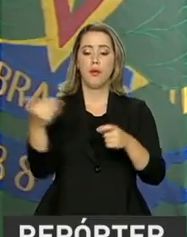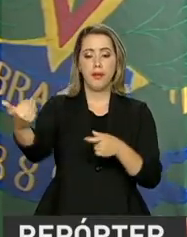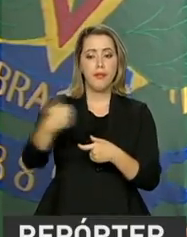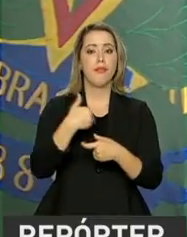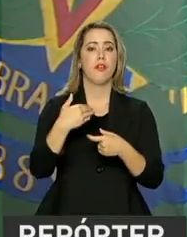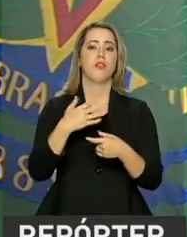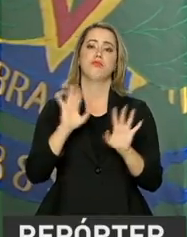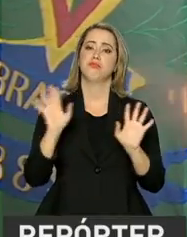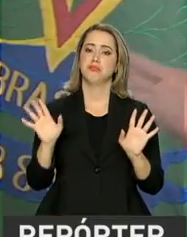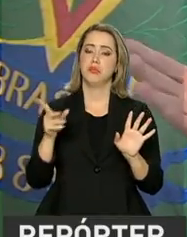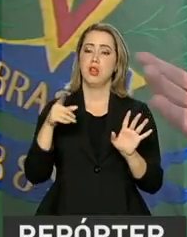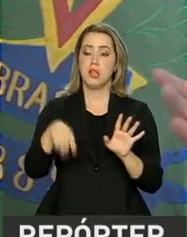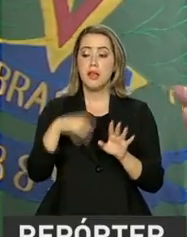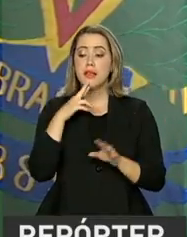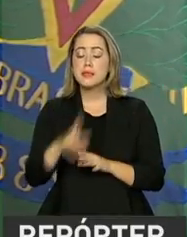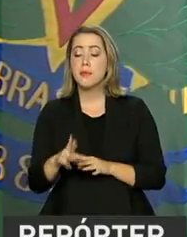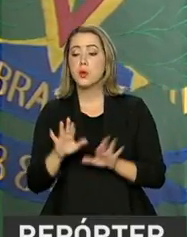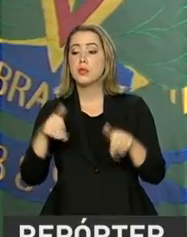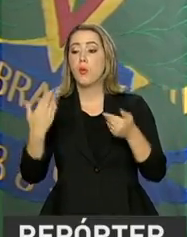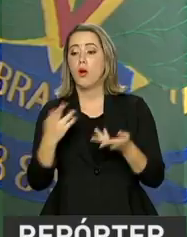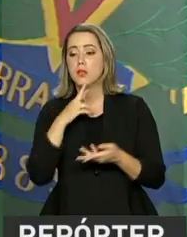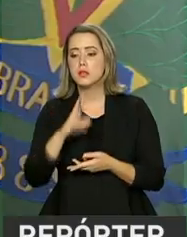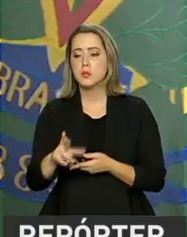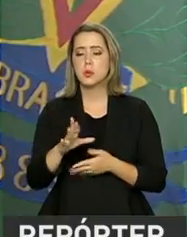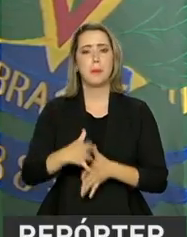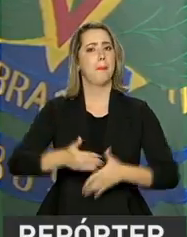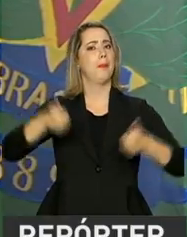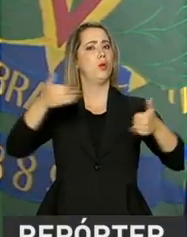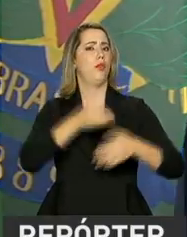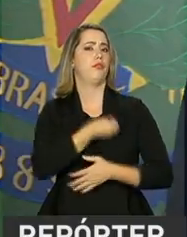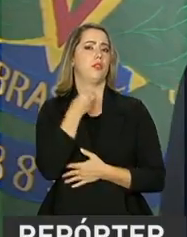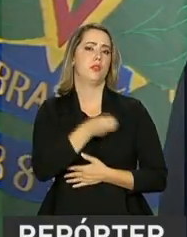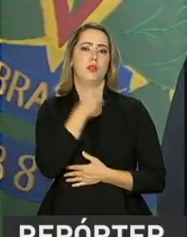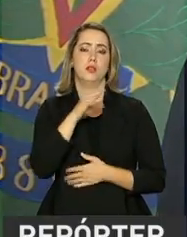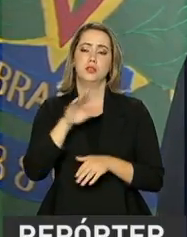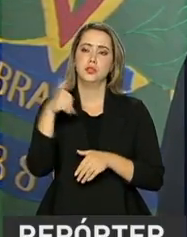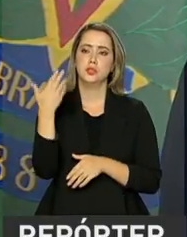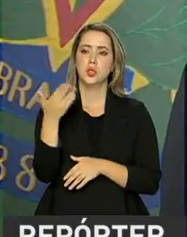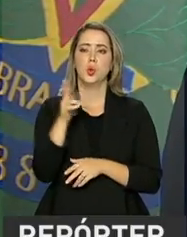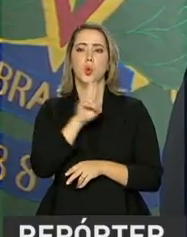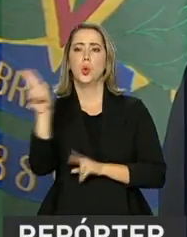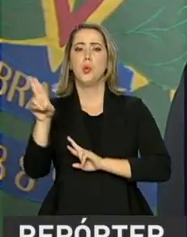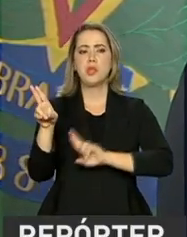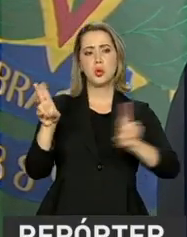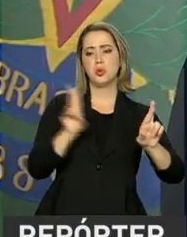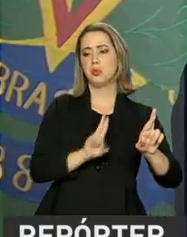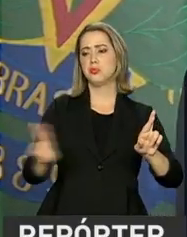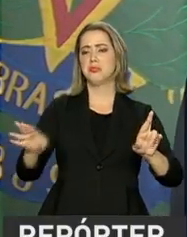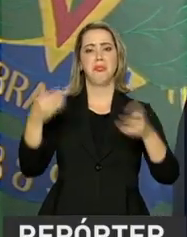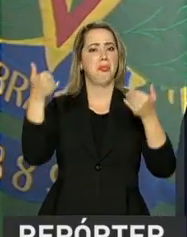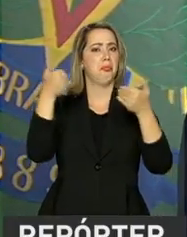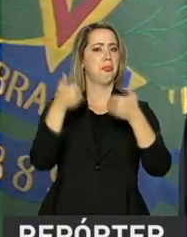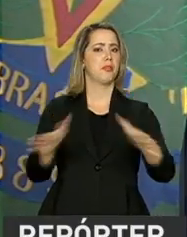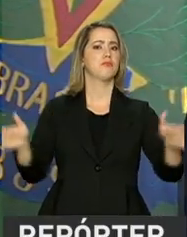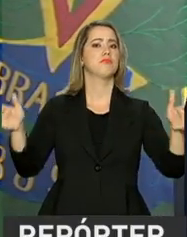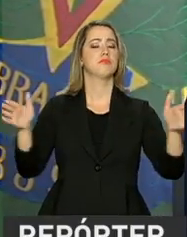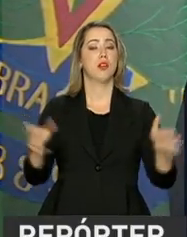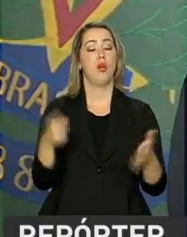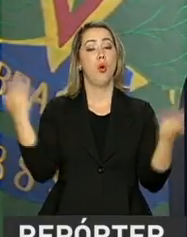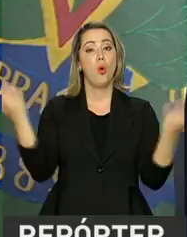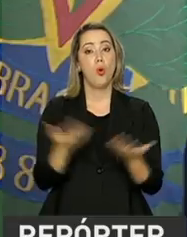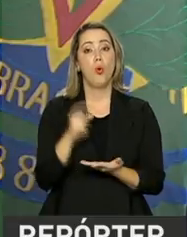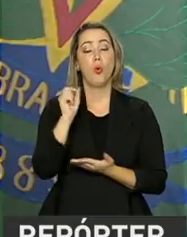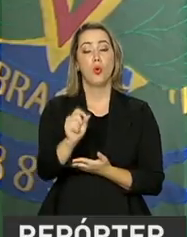resultado o resultado para o seu bem estar portanto os rótulos hoje perderam qualquer significado um